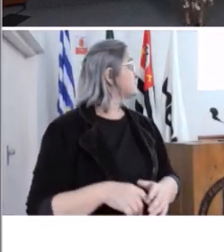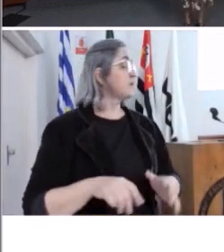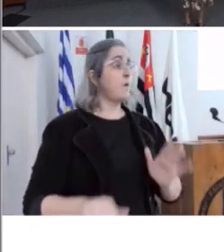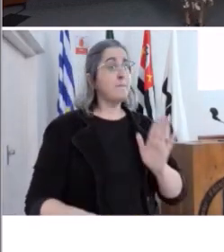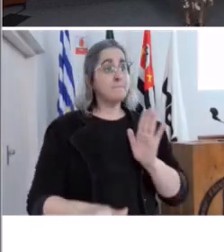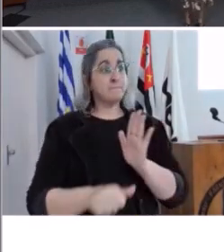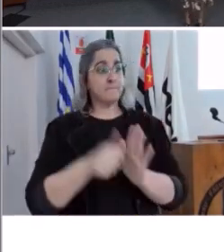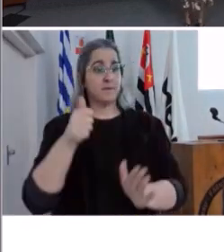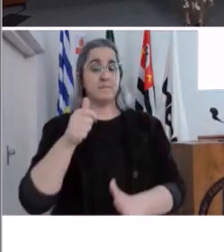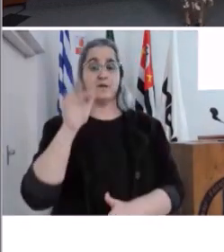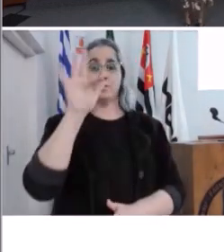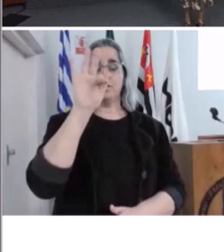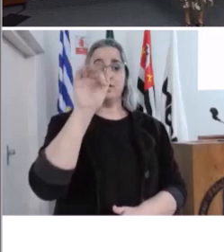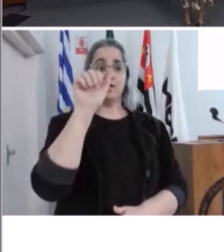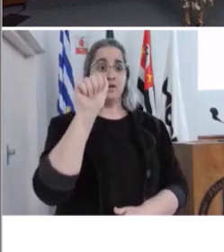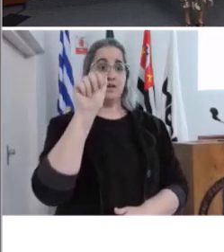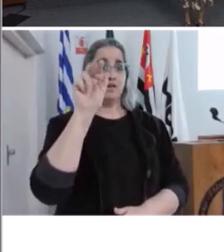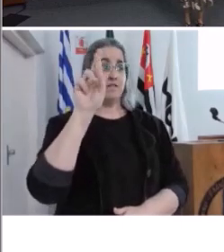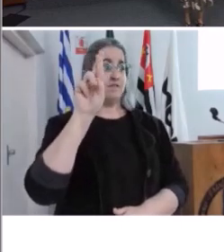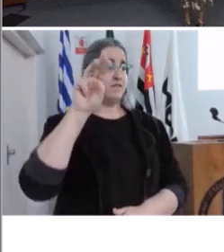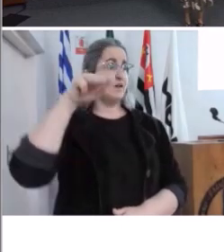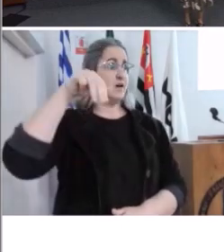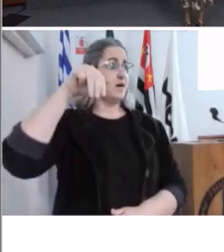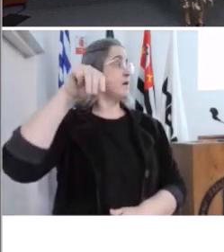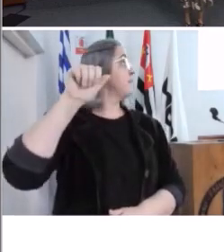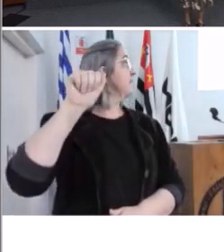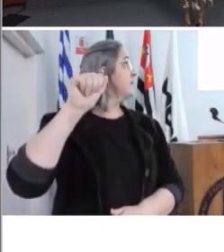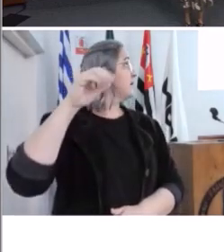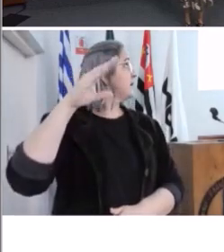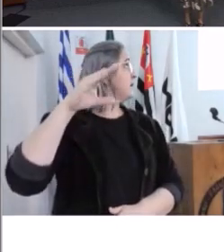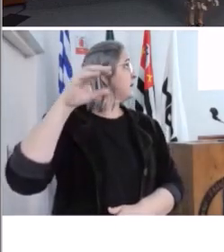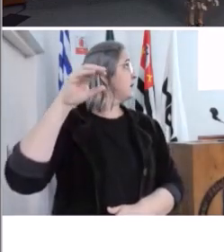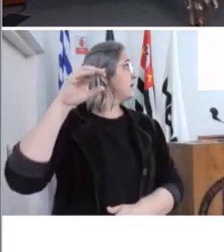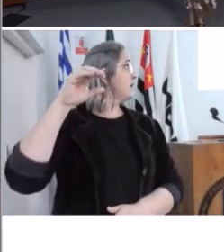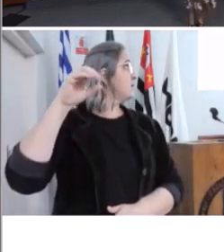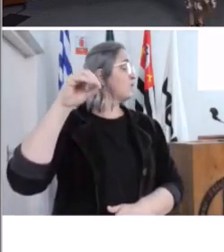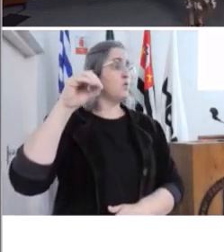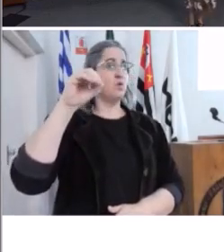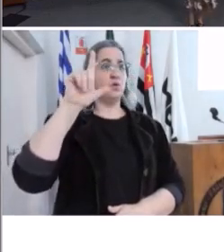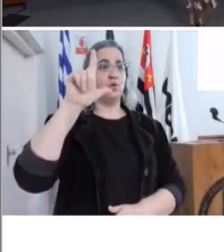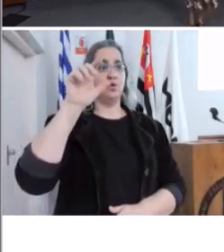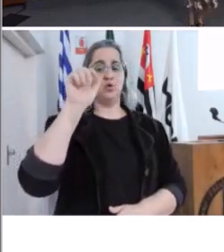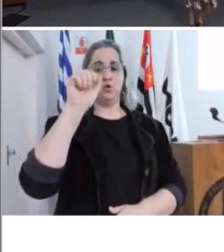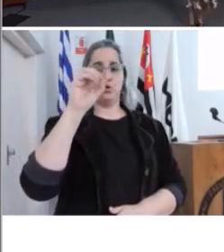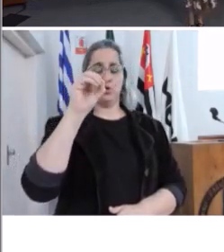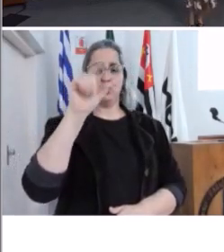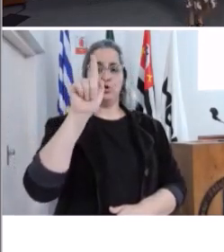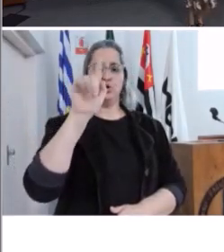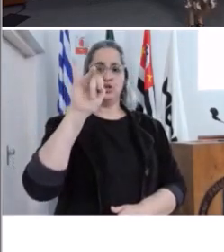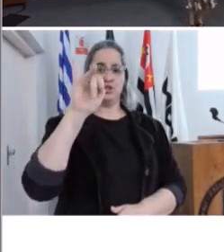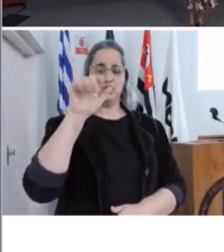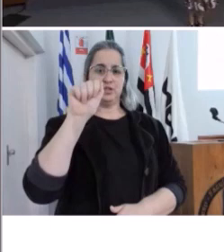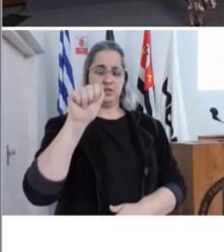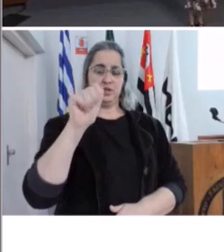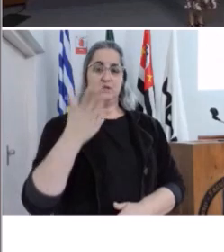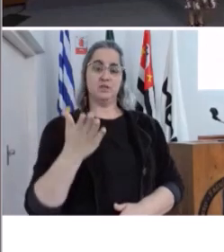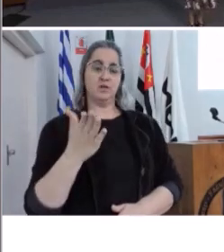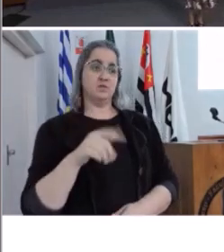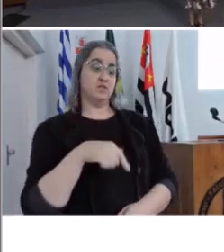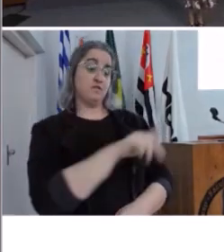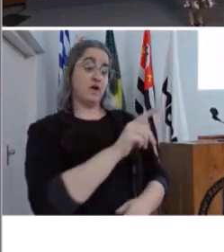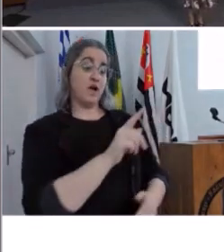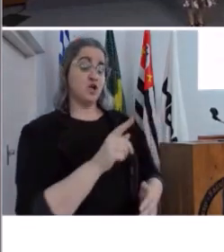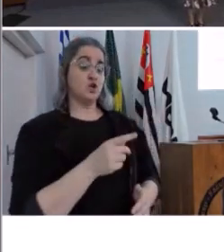alternativa tratamento vai fazer quando tem uma alteração, o que é? Uma medicaçãozinha, né? Ninguém vai nem ao médico. Estou com dor de cabeça, é a